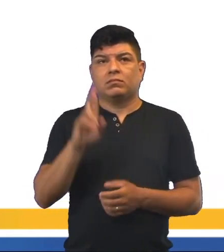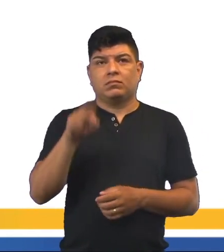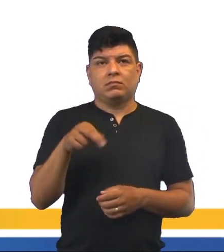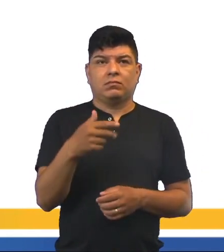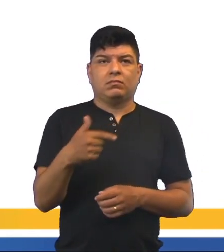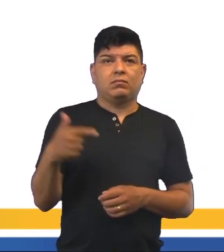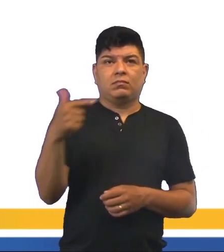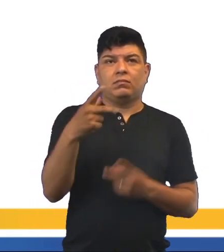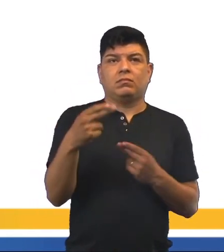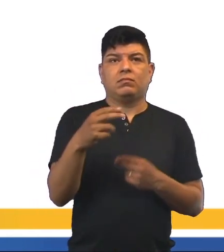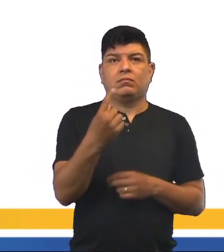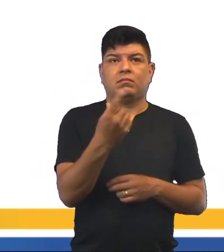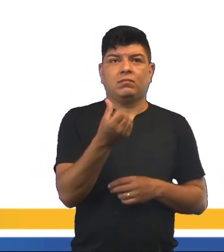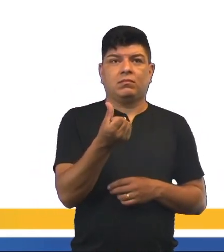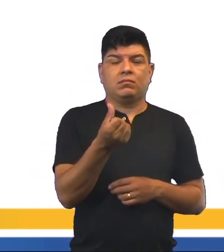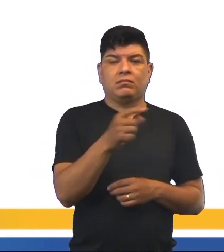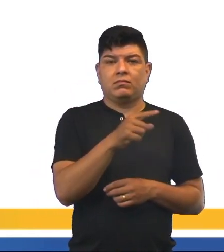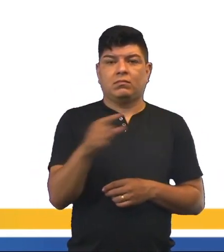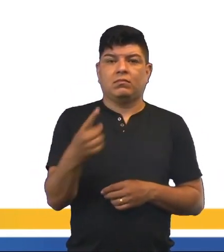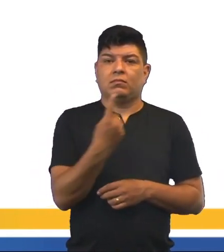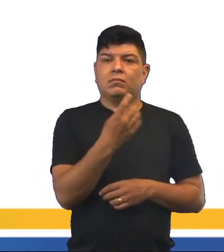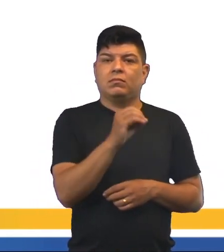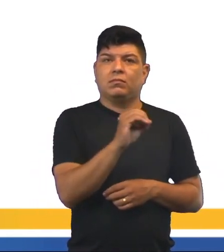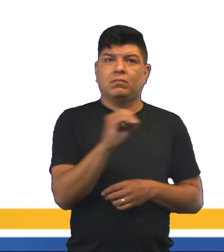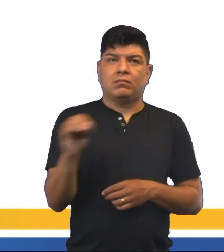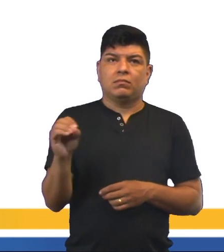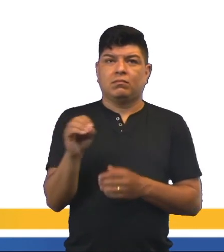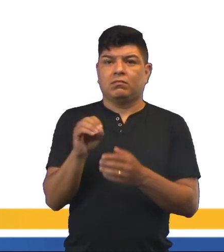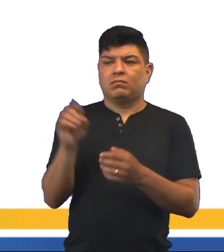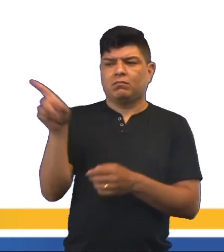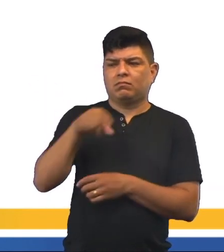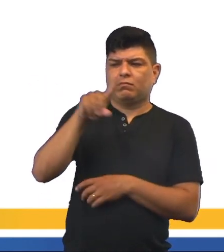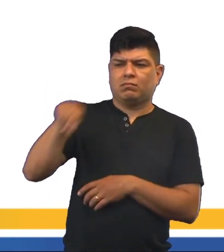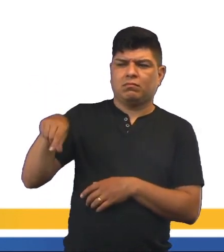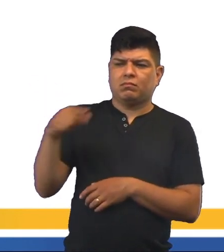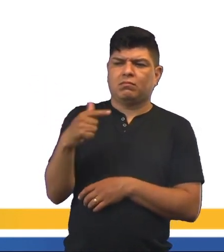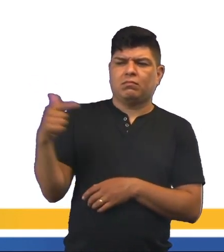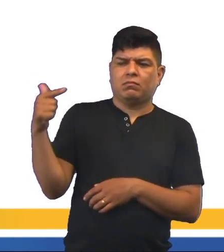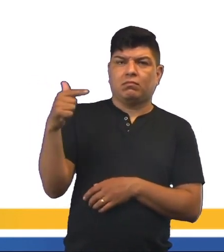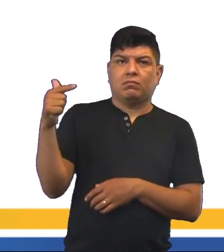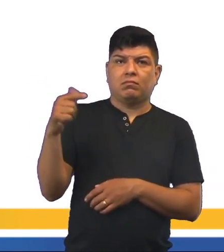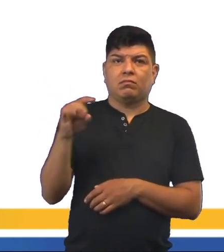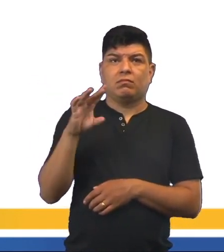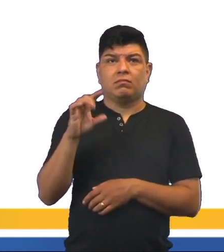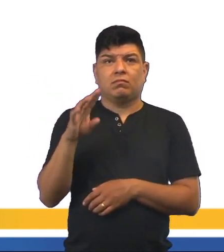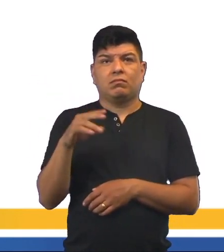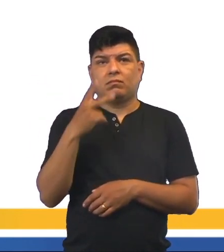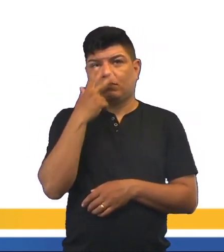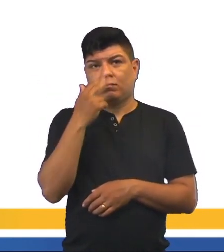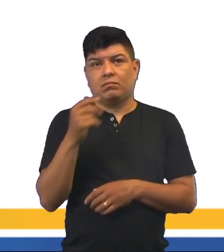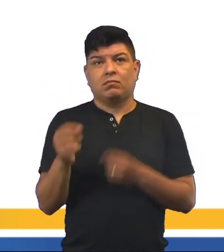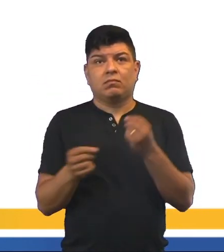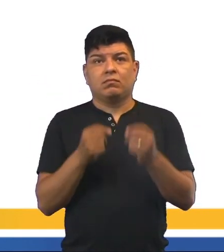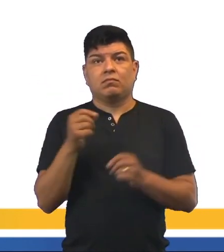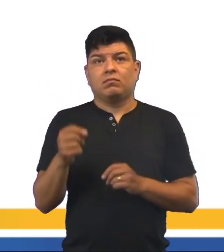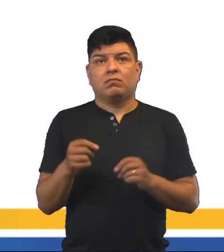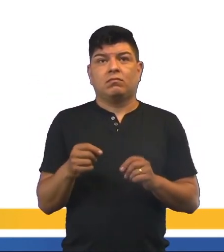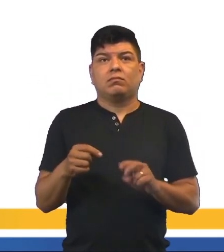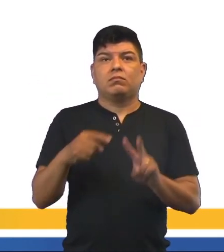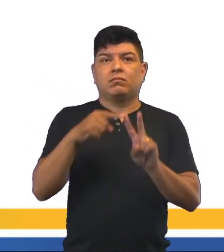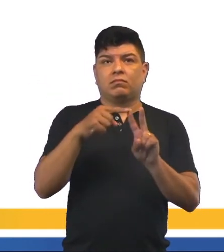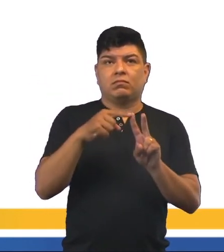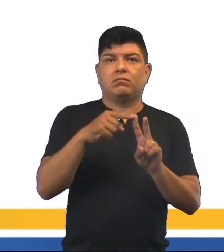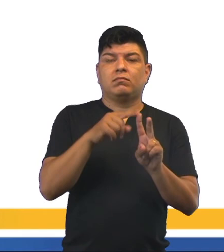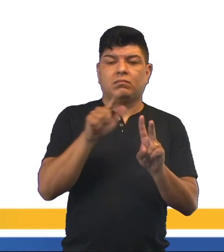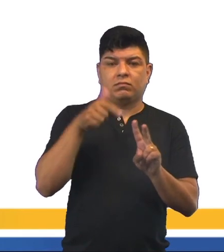razão ao quadrado igual a 16 sobre 100. Eu quero eliminar esse quadrado, então, abaixo eu colocar raízes, né? Coloquei raiz de um lado,